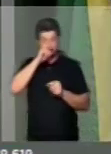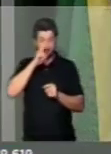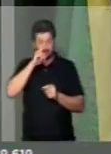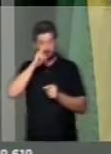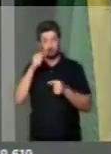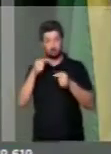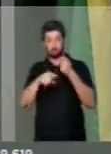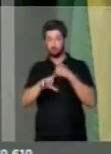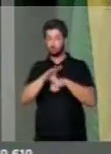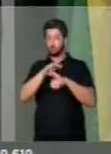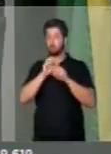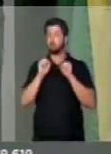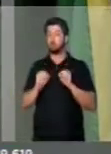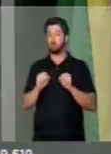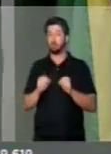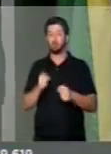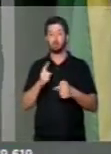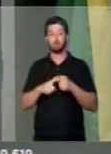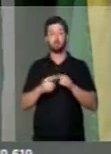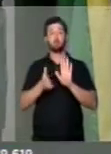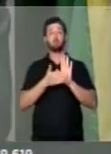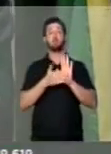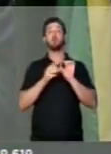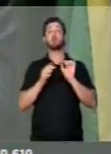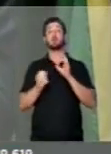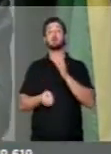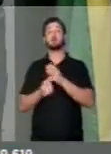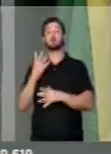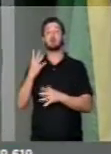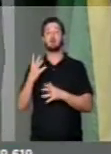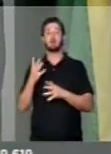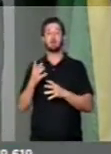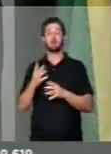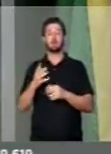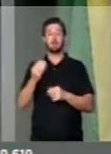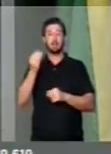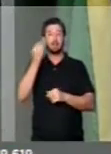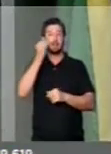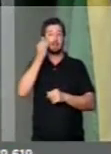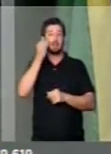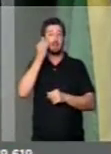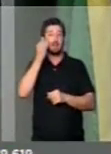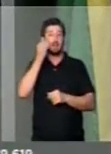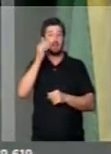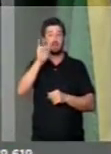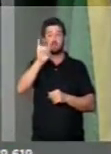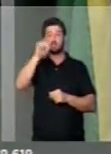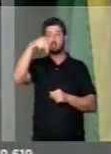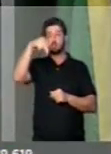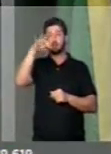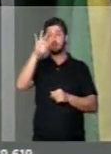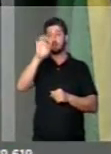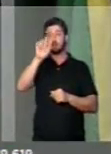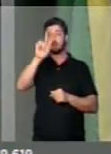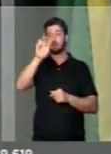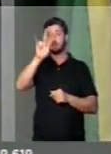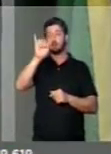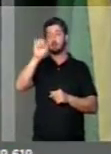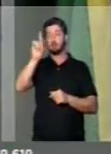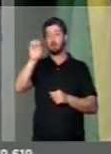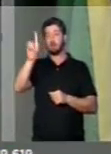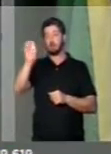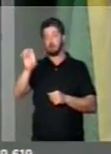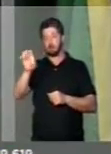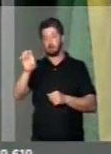como inconstitucional, quando propõe a criação de um teste de integridade. Ou